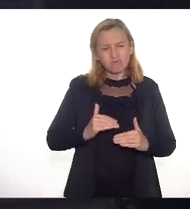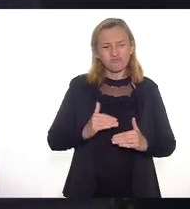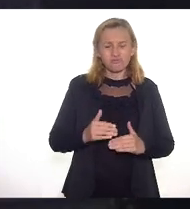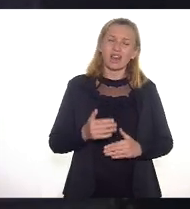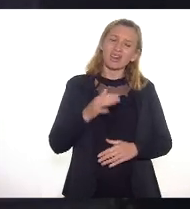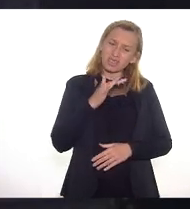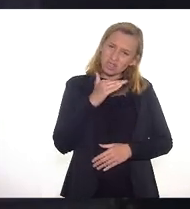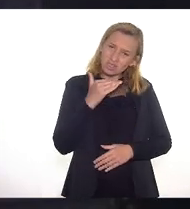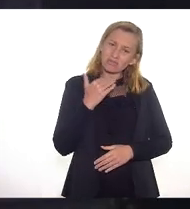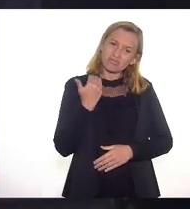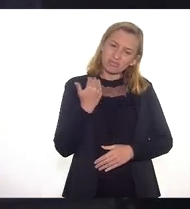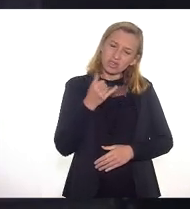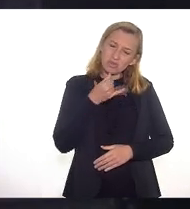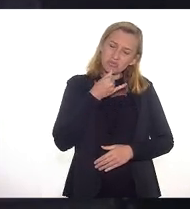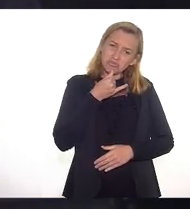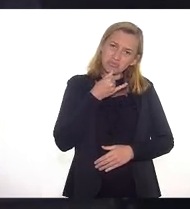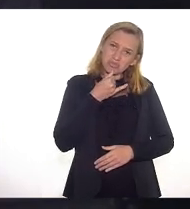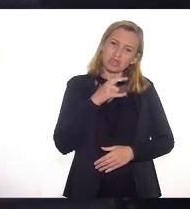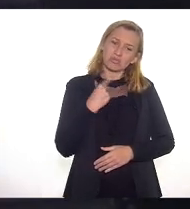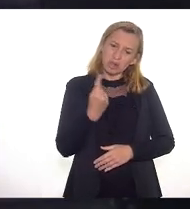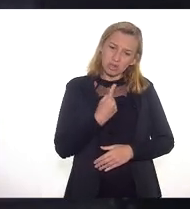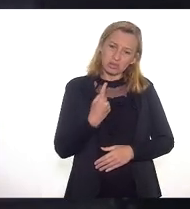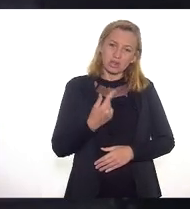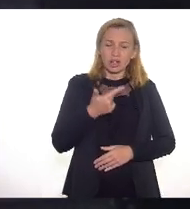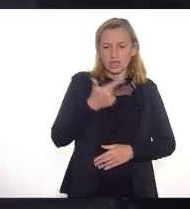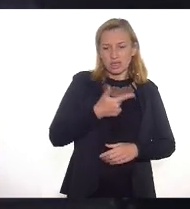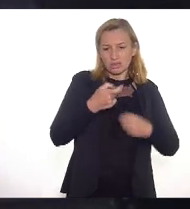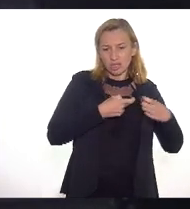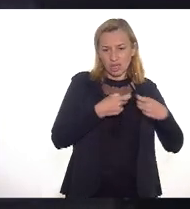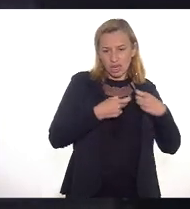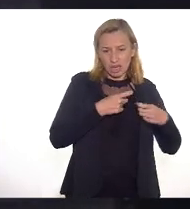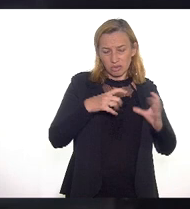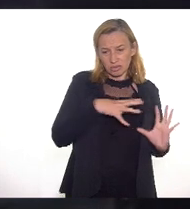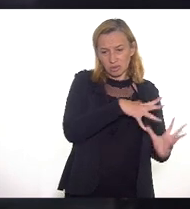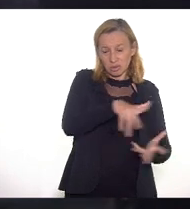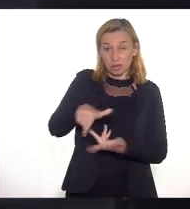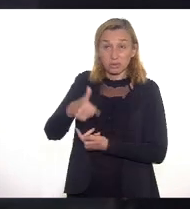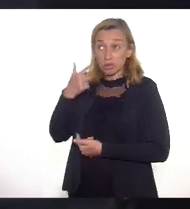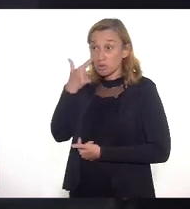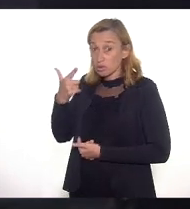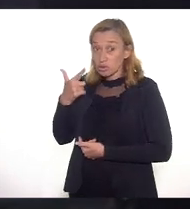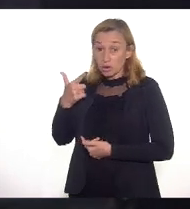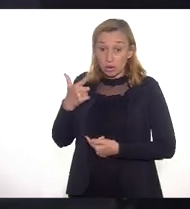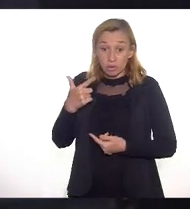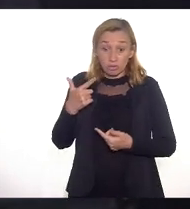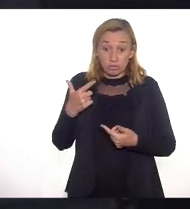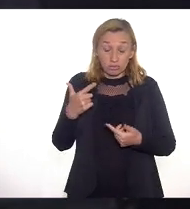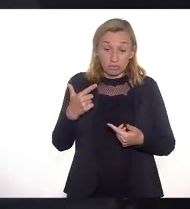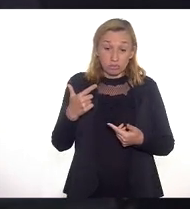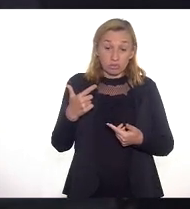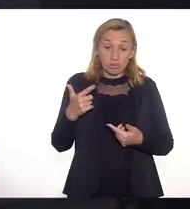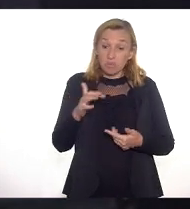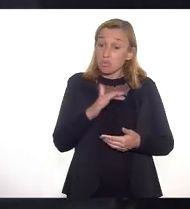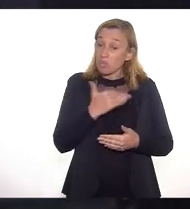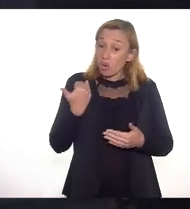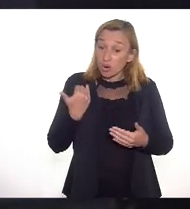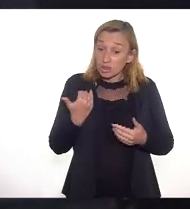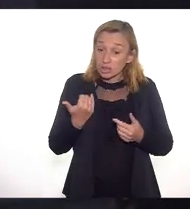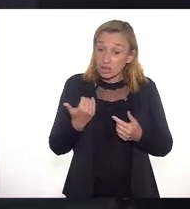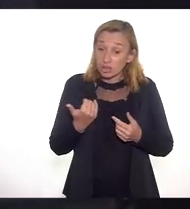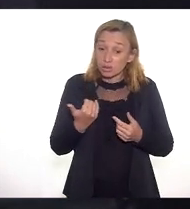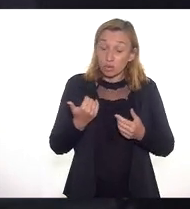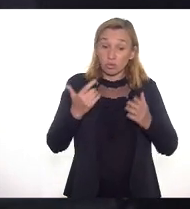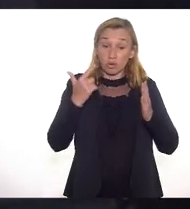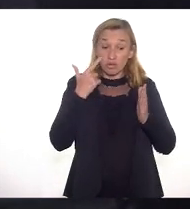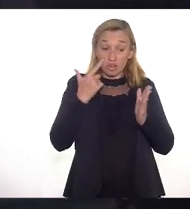para a humanidade. Desde a Segunda Guerra Mundial, a gente não viu algo tão impactante assim no mundo. E o que nós temos